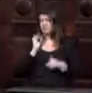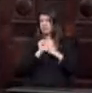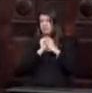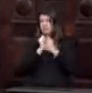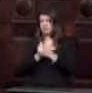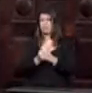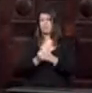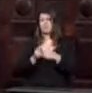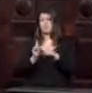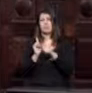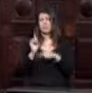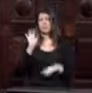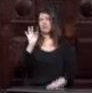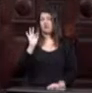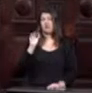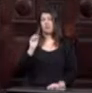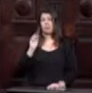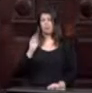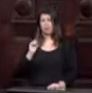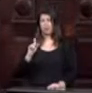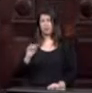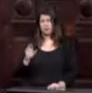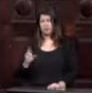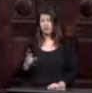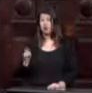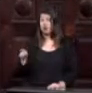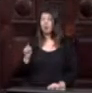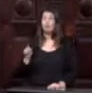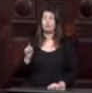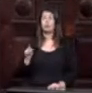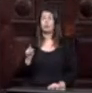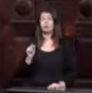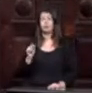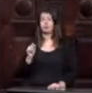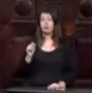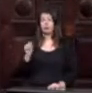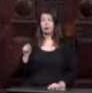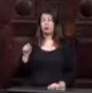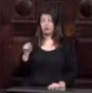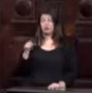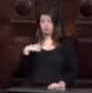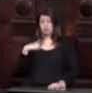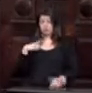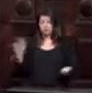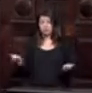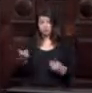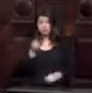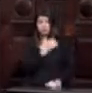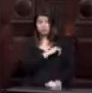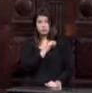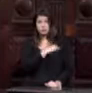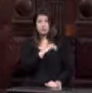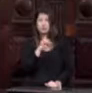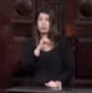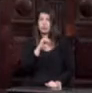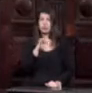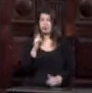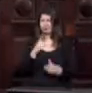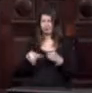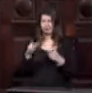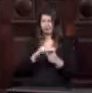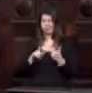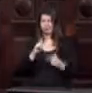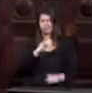FAPERJ. O Estado do Rio de Janeiro, deputada Marta Rocha, com essa crise fiscal que está